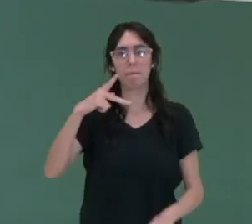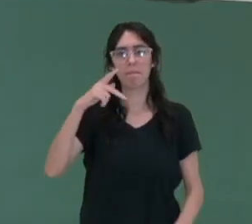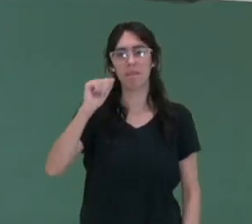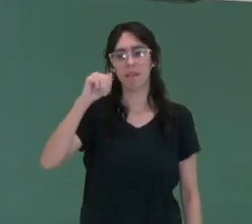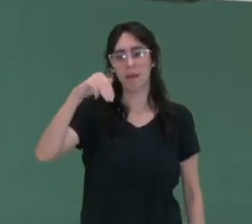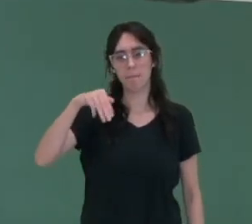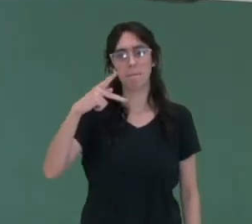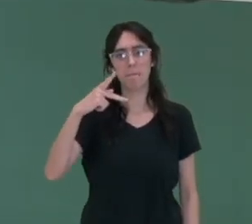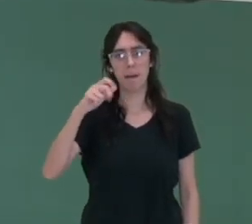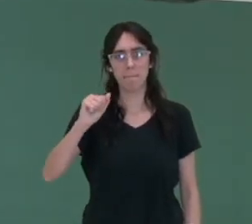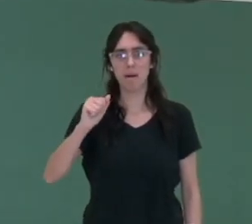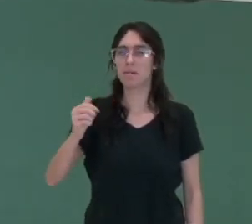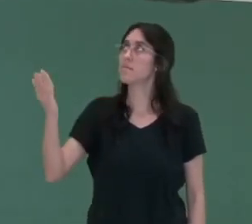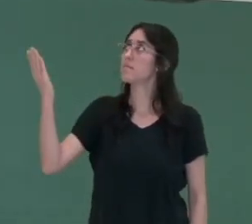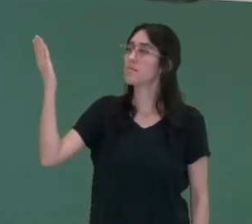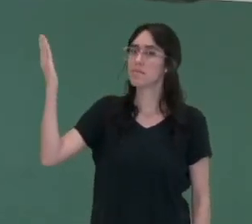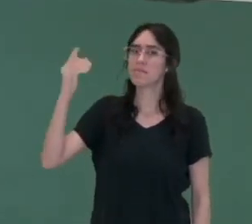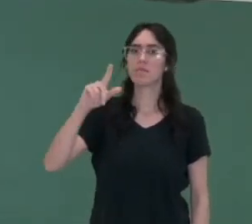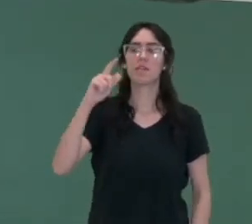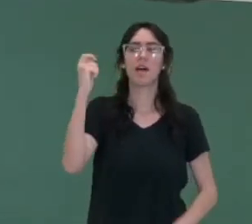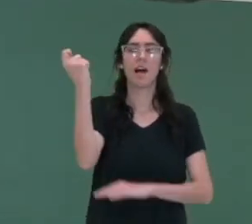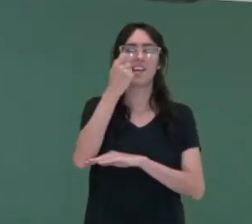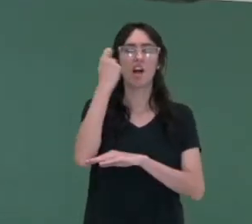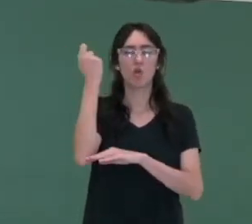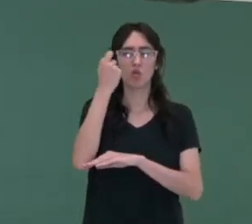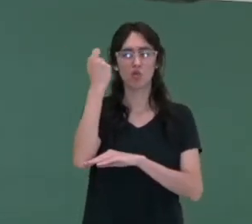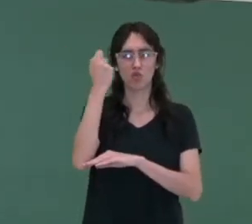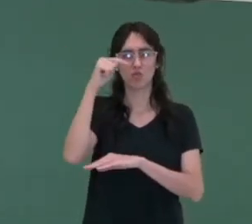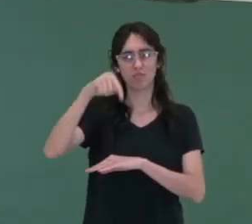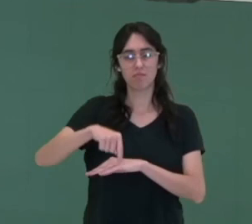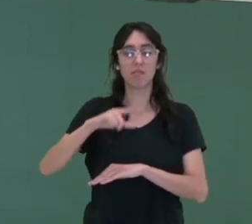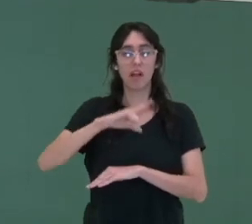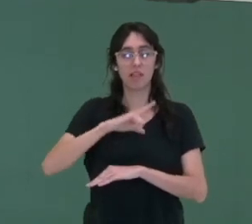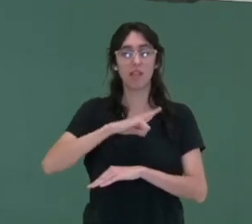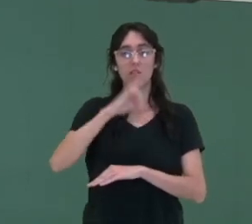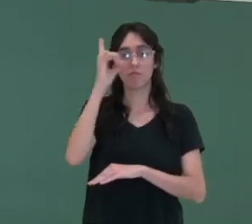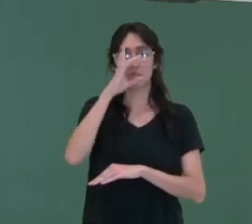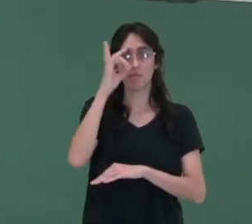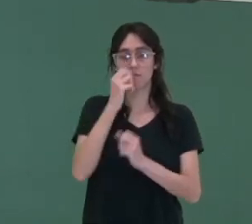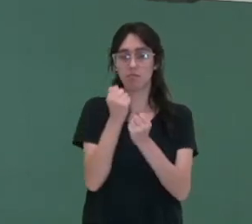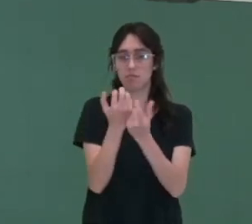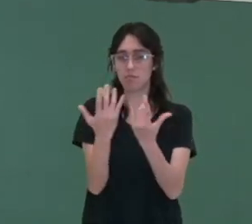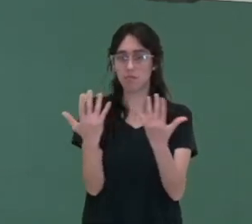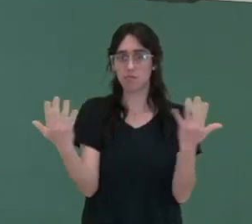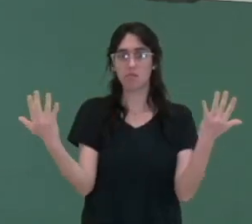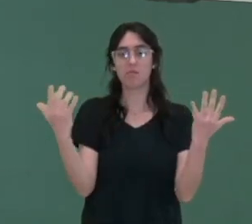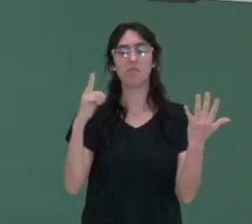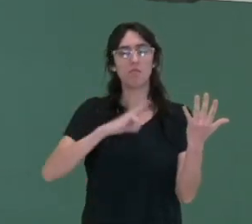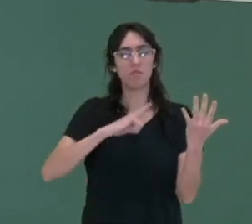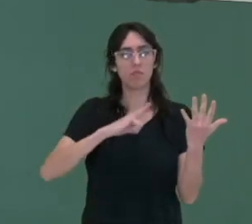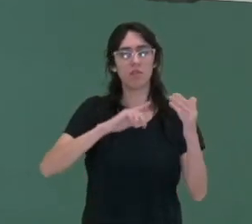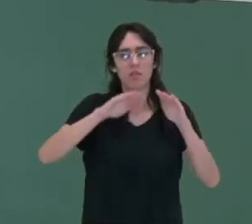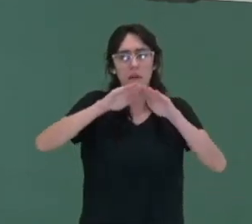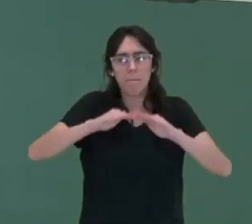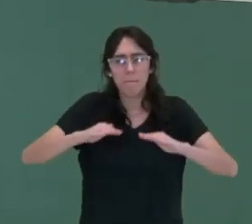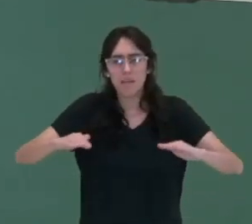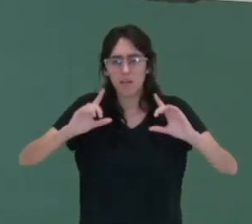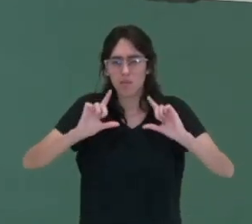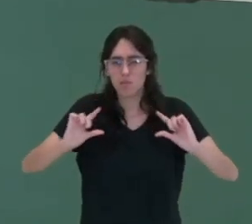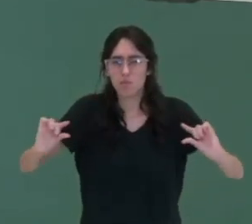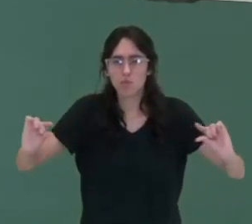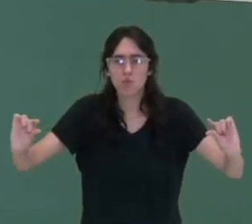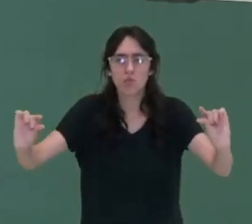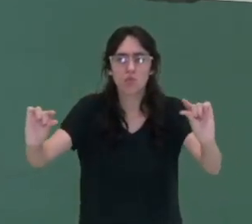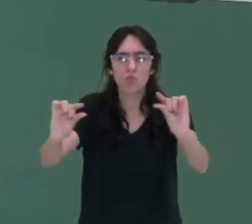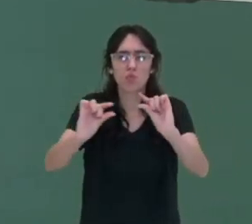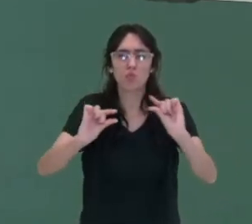também conhecido como os campos gaúchos, aonde a vegetação ela é composta por gramíneas, vegetação de pequeno porte e áreas